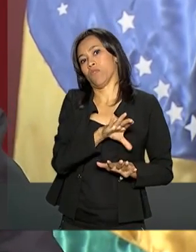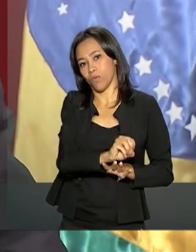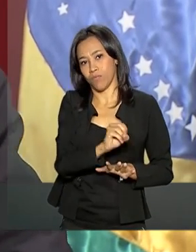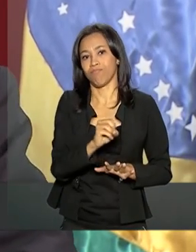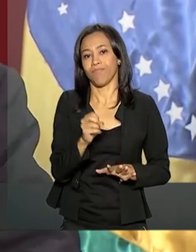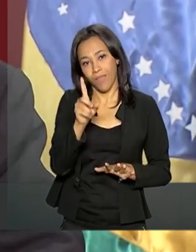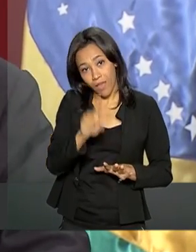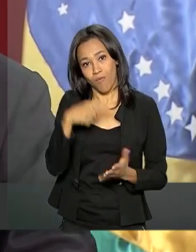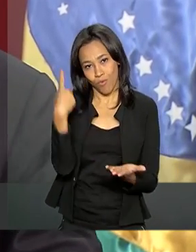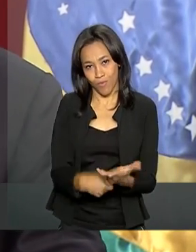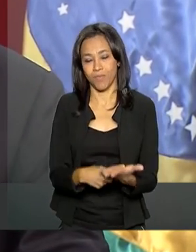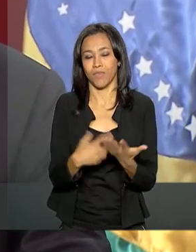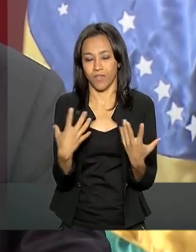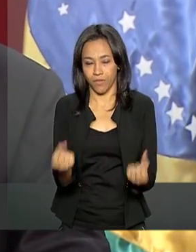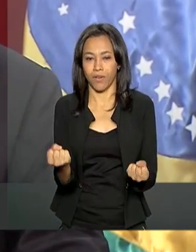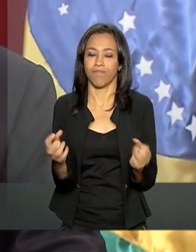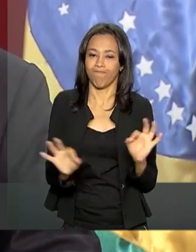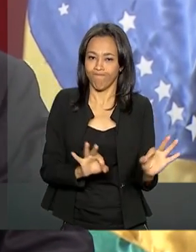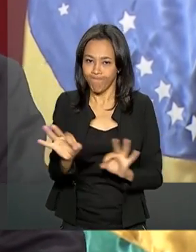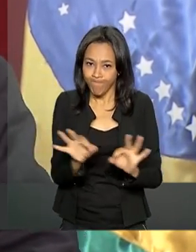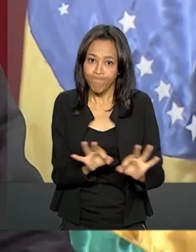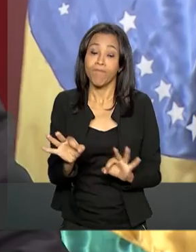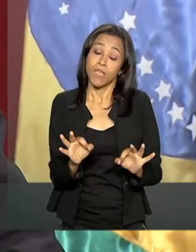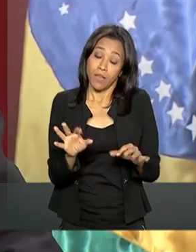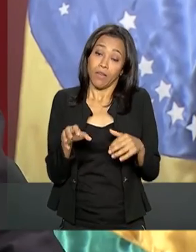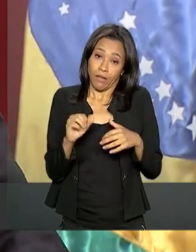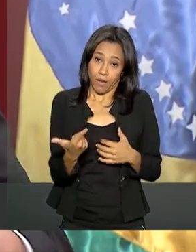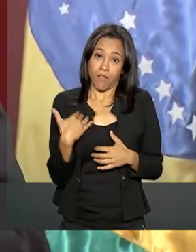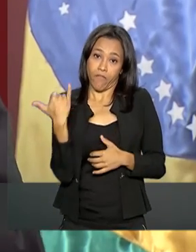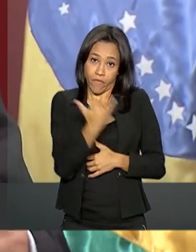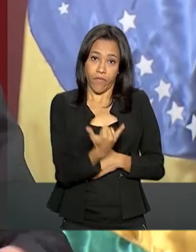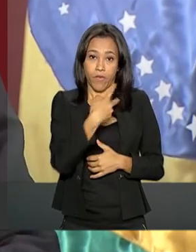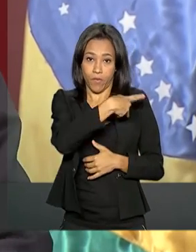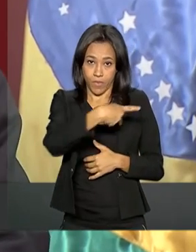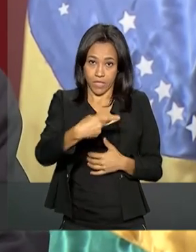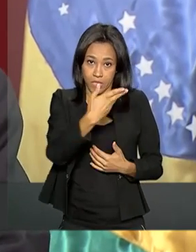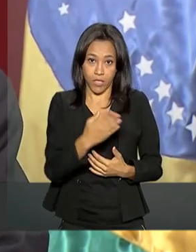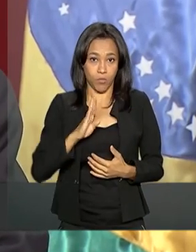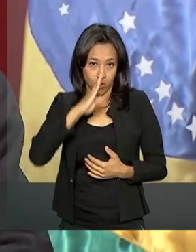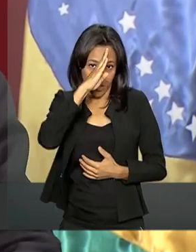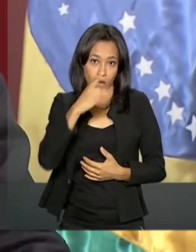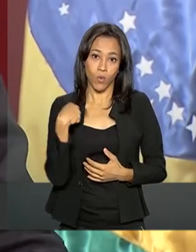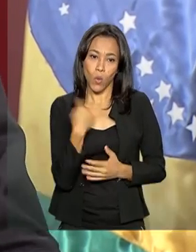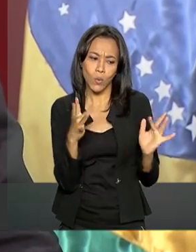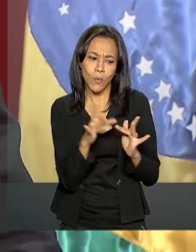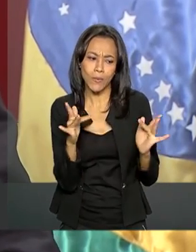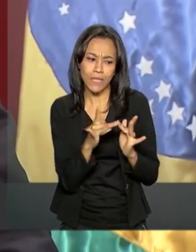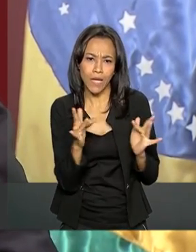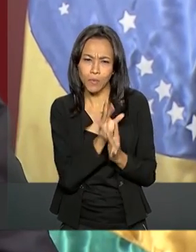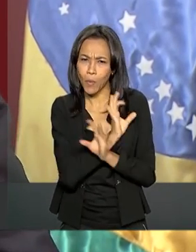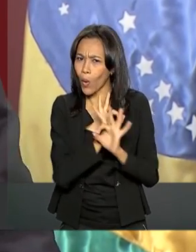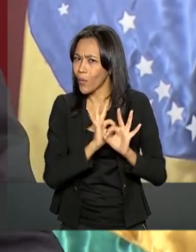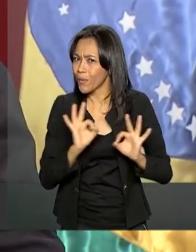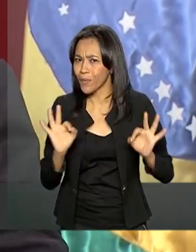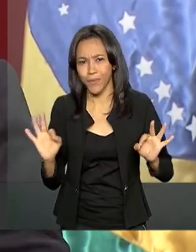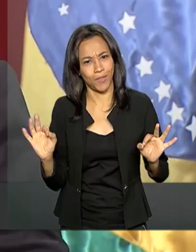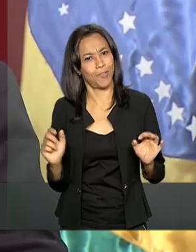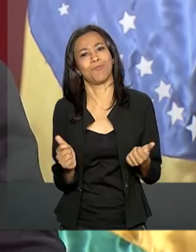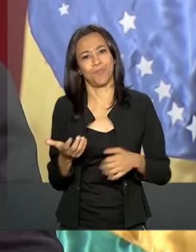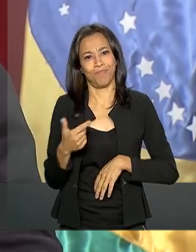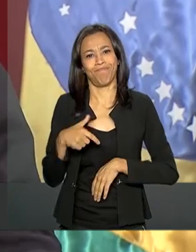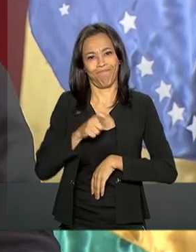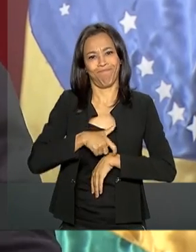deste acordo. Por tudo isso, senhor presidente Bolsonaro, sem dúvida alguma, as nossas relações estão passando por um ótimo momento, mas eu quero